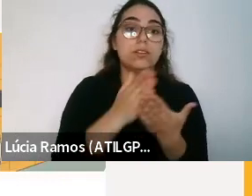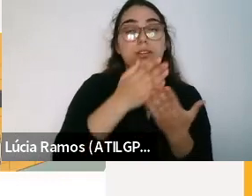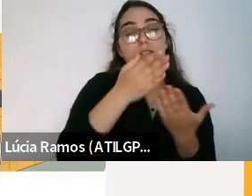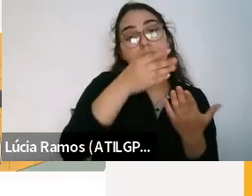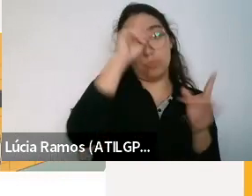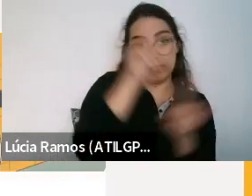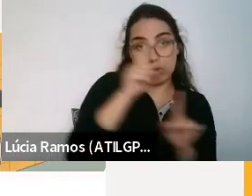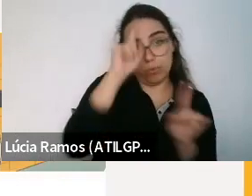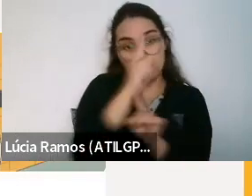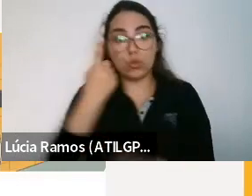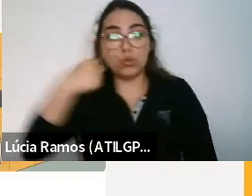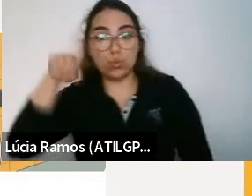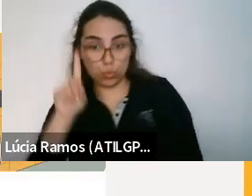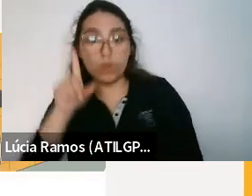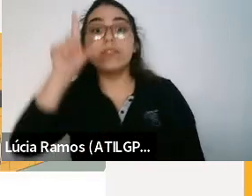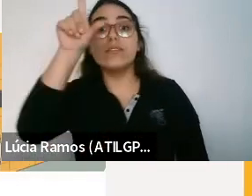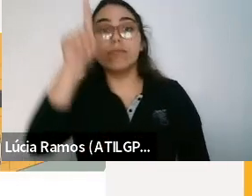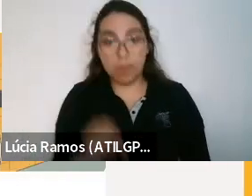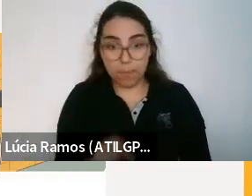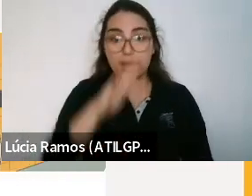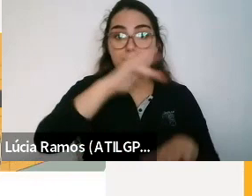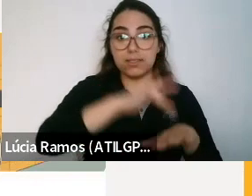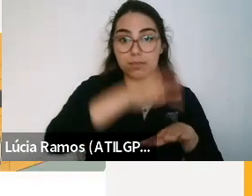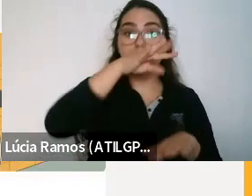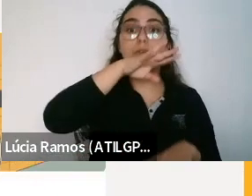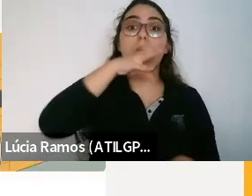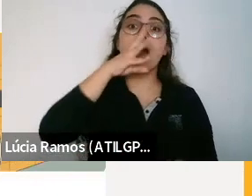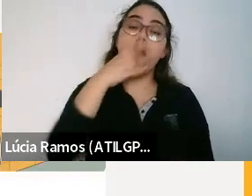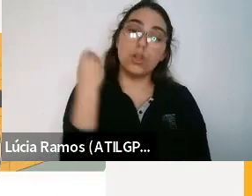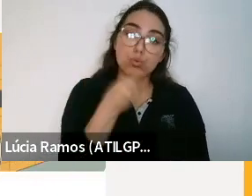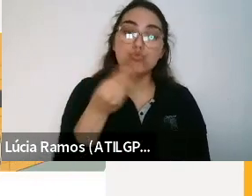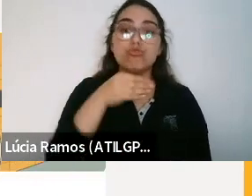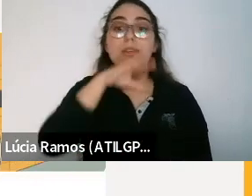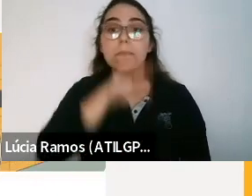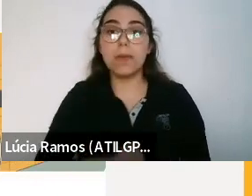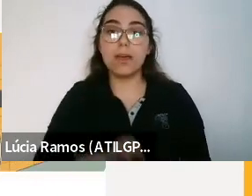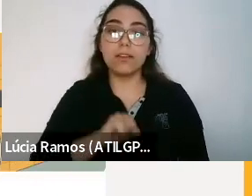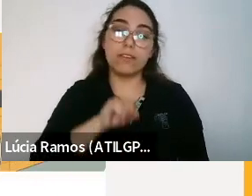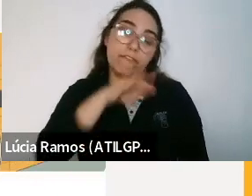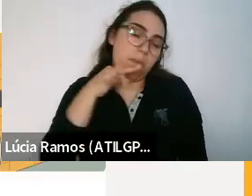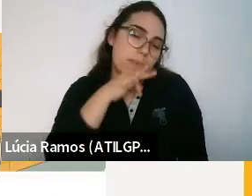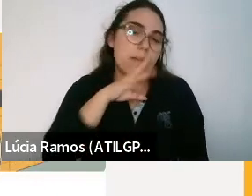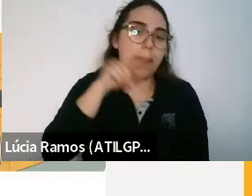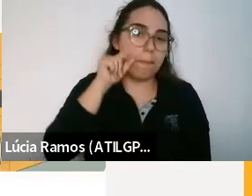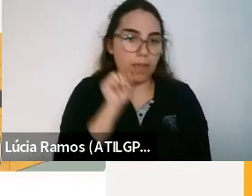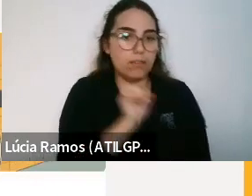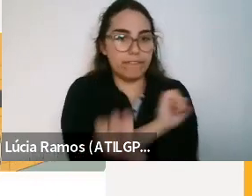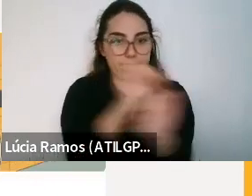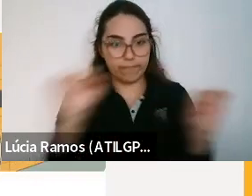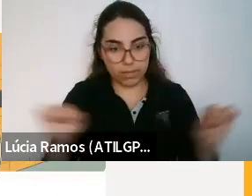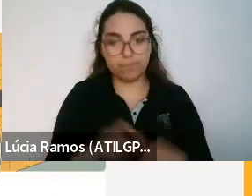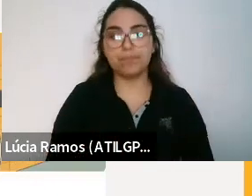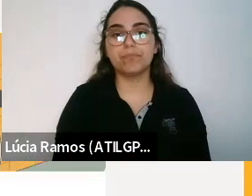e famílias. E também temos aqui, como vos disse, não é? Questão do selo e de